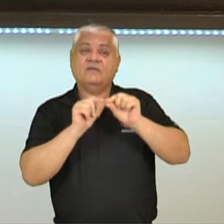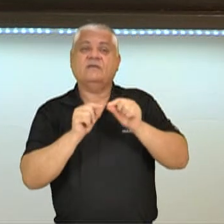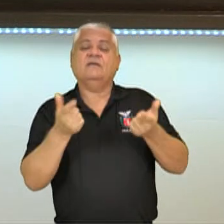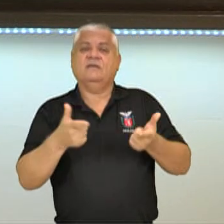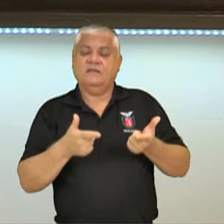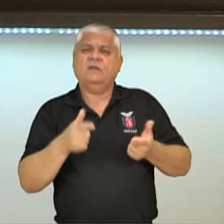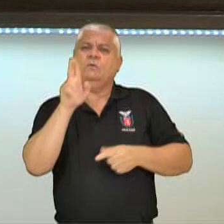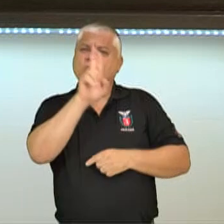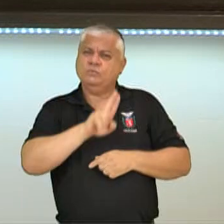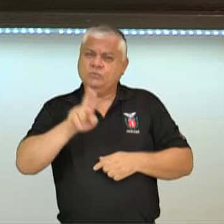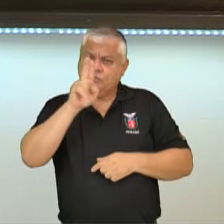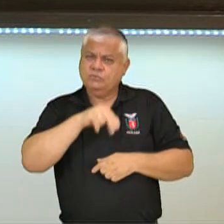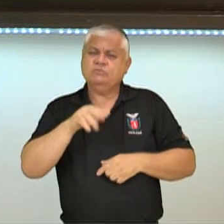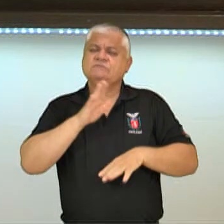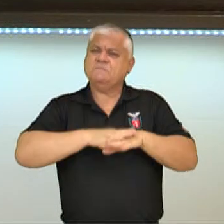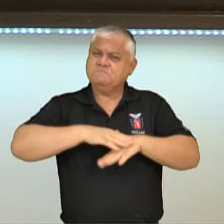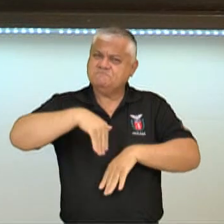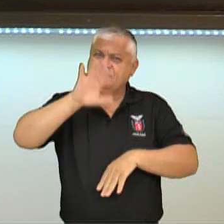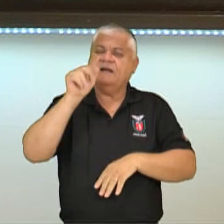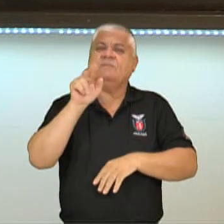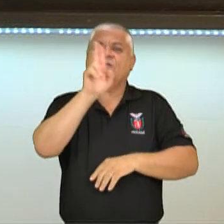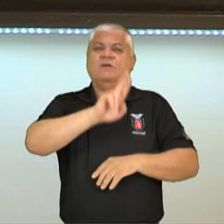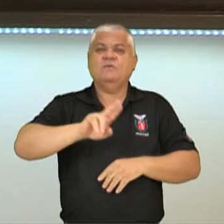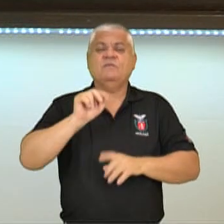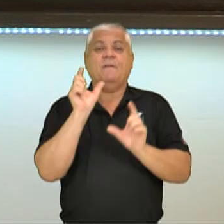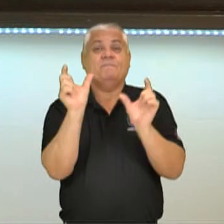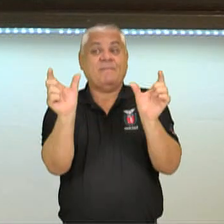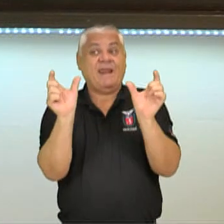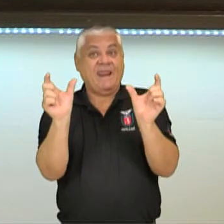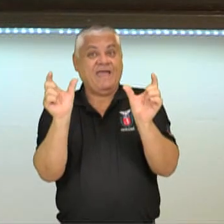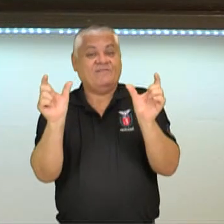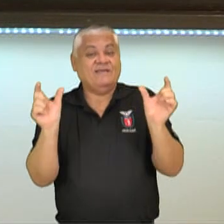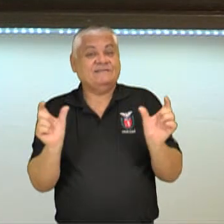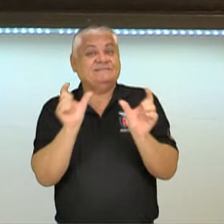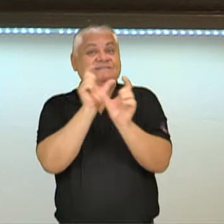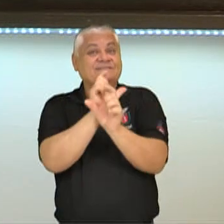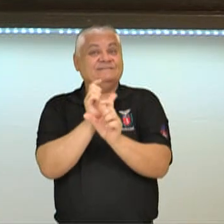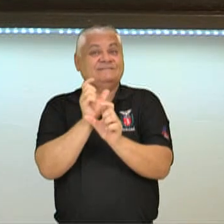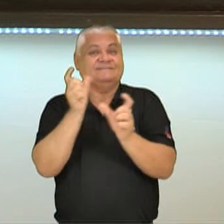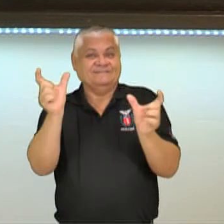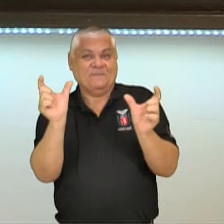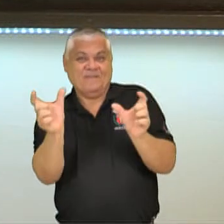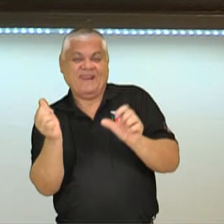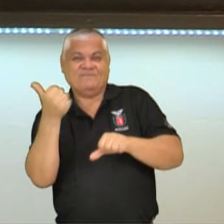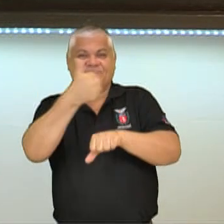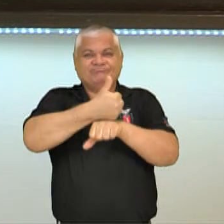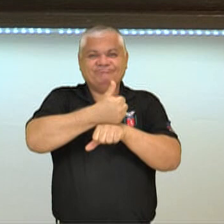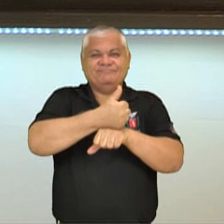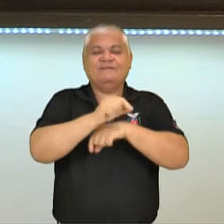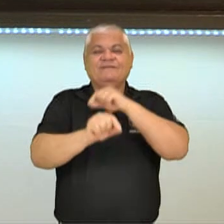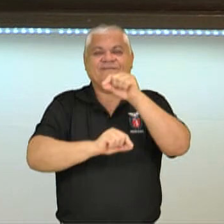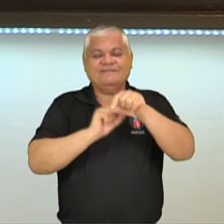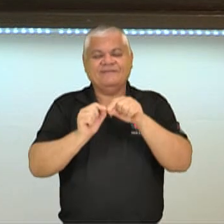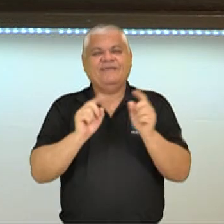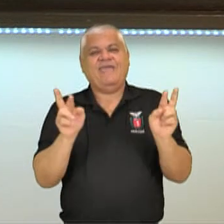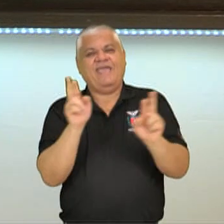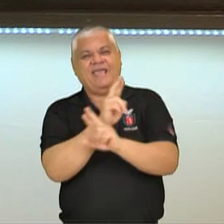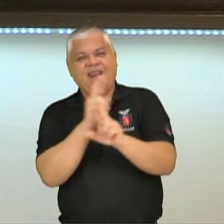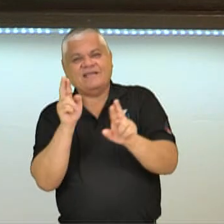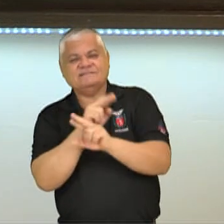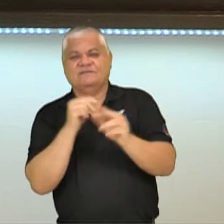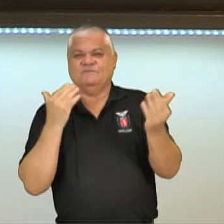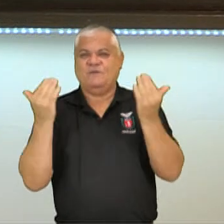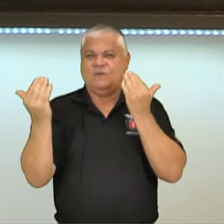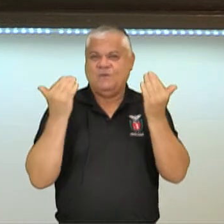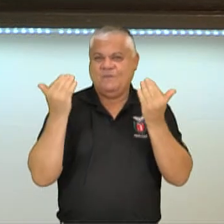figura bastante utilizada. Consiste no uso de uma palavra ou expressão com o sentido de outra, estabelecendo-se uma relação de